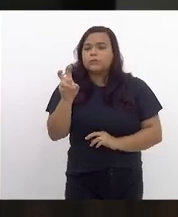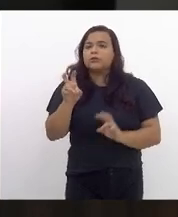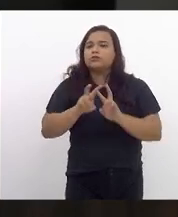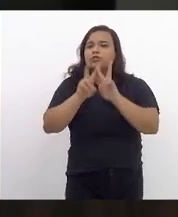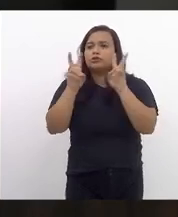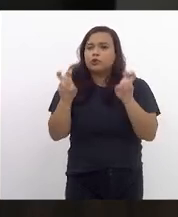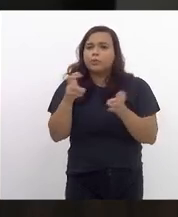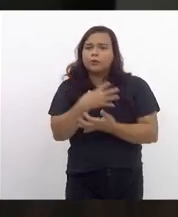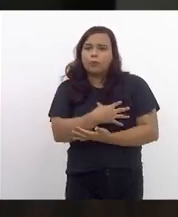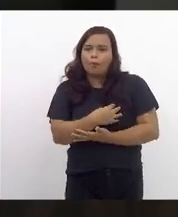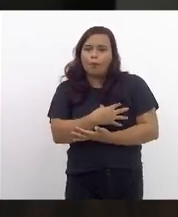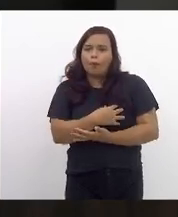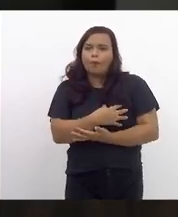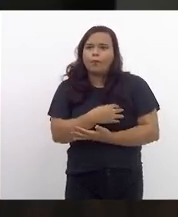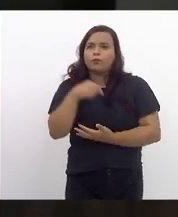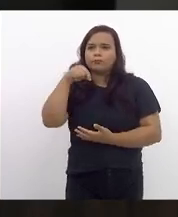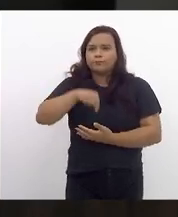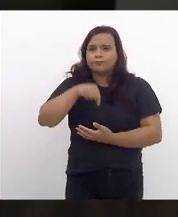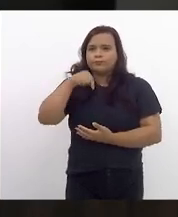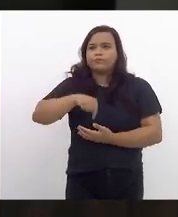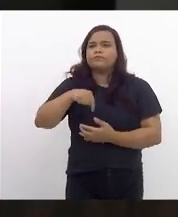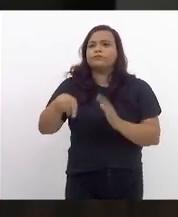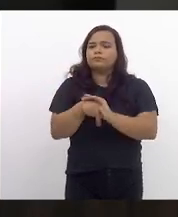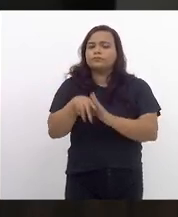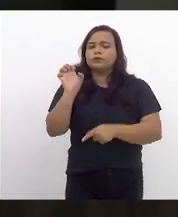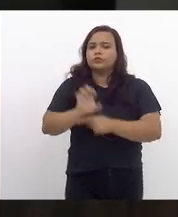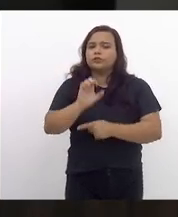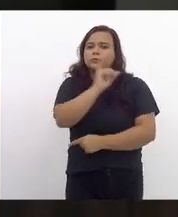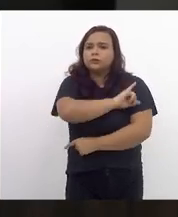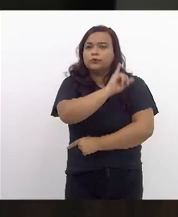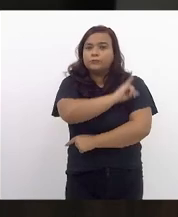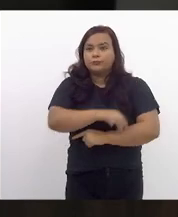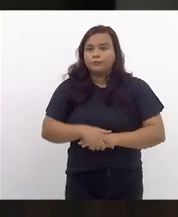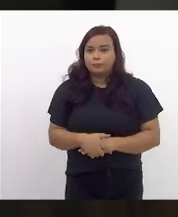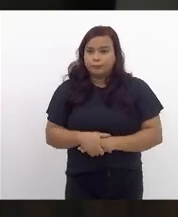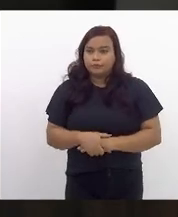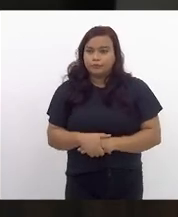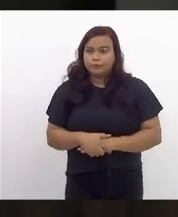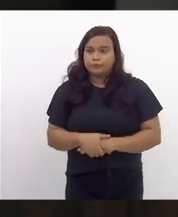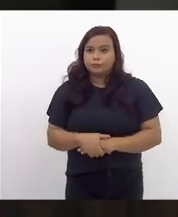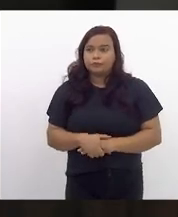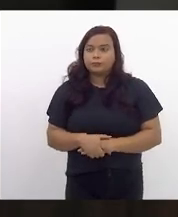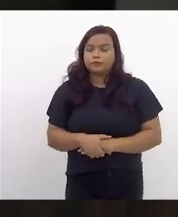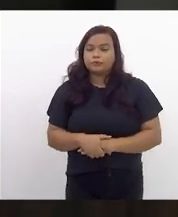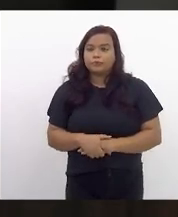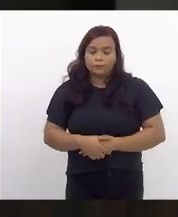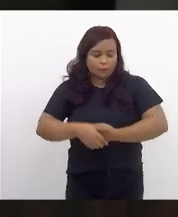aleitamento materno no Estado do Rio de Janeiro, na forma que menciono. Em discussão.